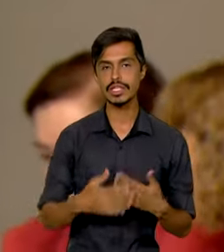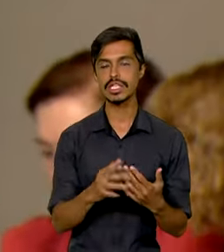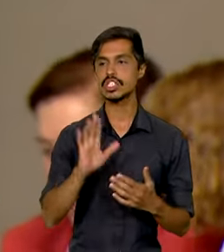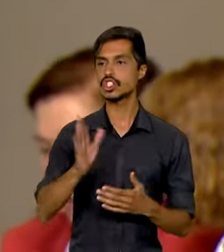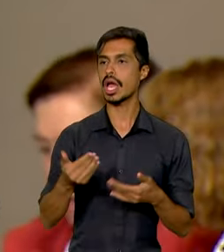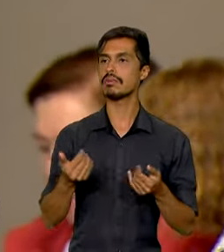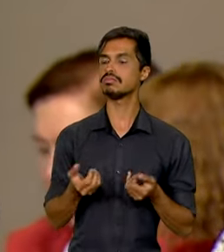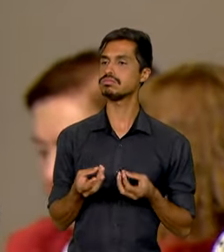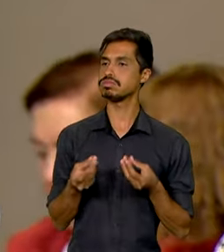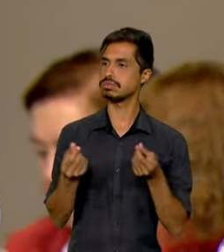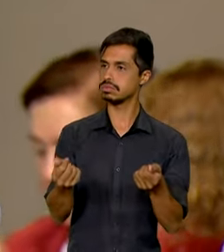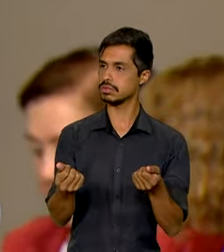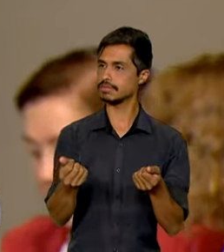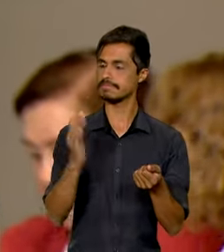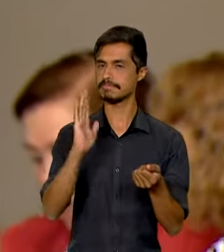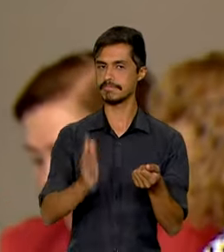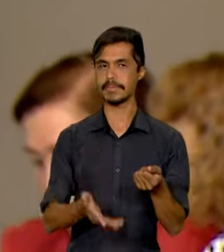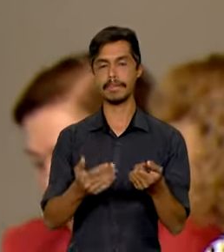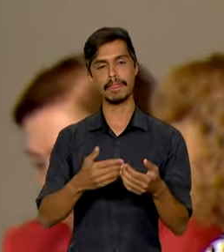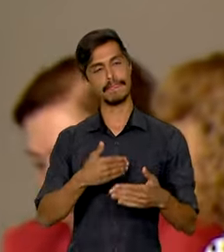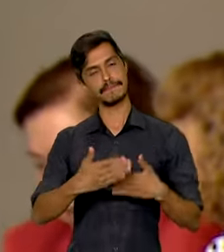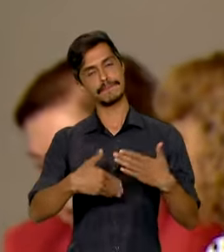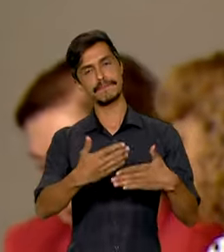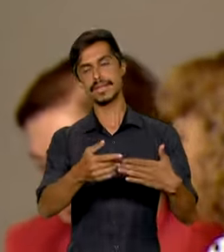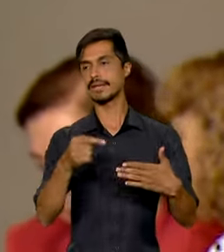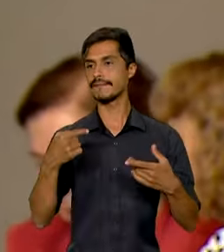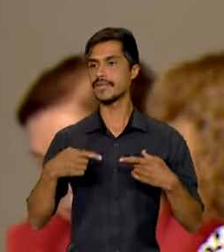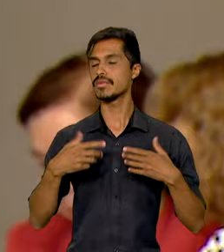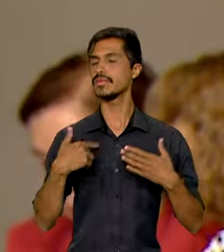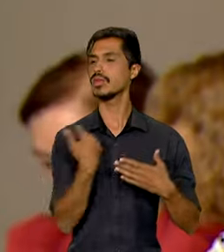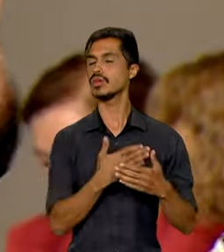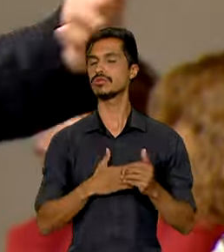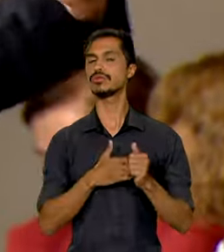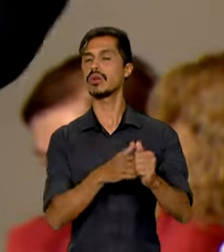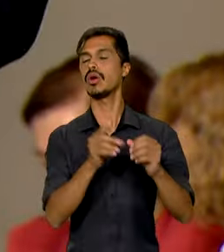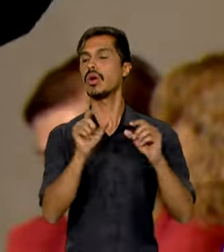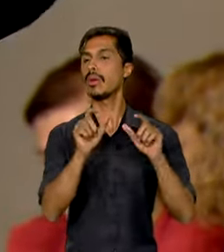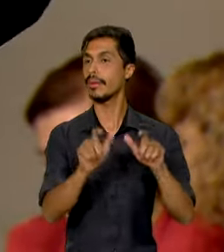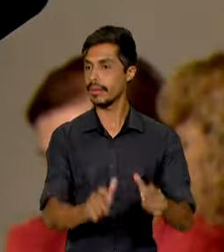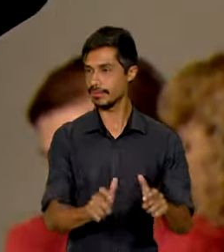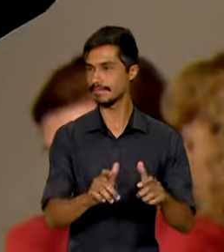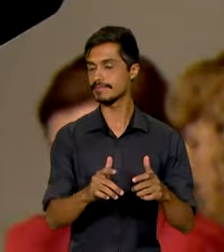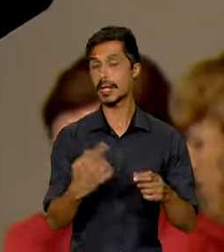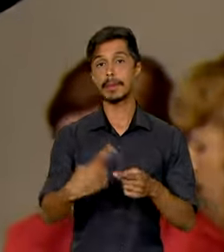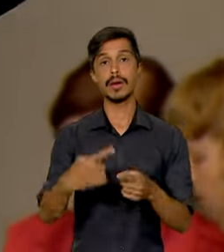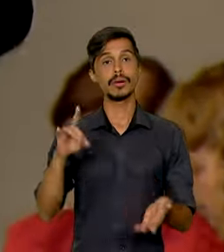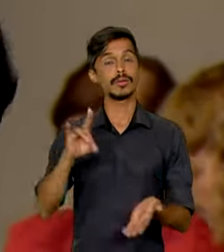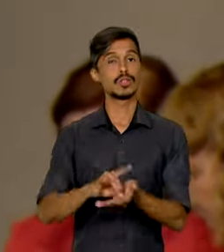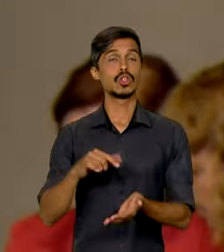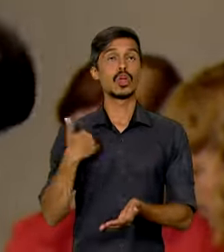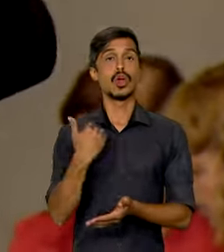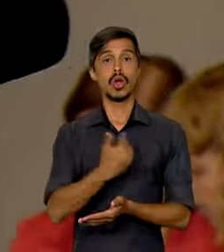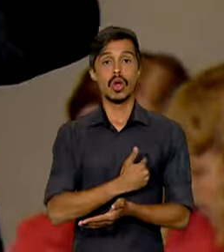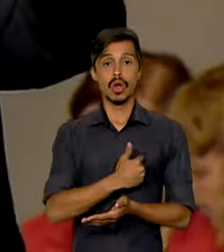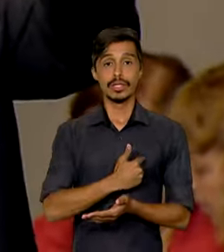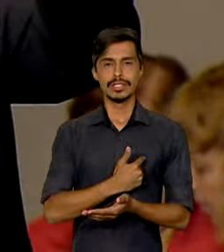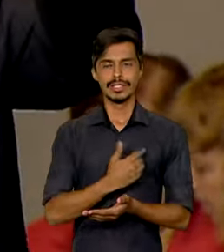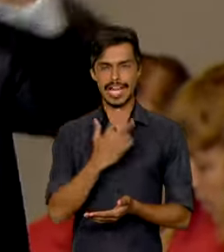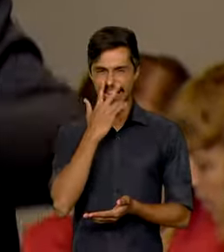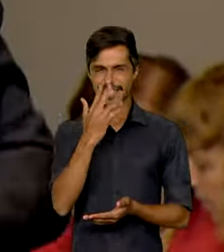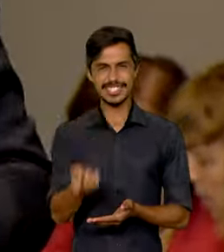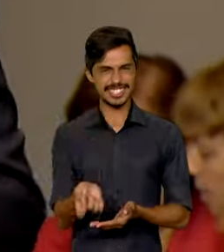eloquente quanto ao rumo que esse debate levou. Porque, na verdade, nós somos meio que